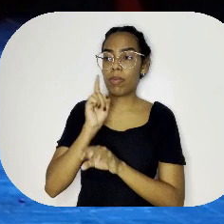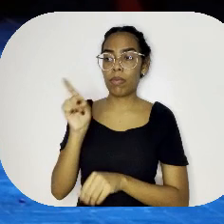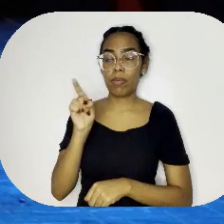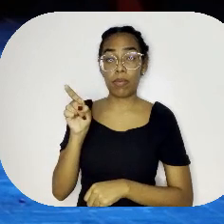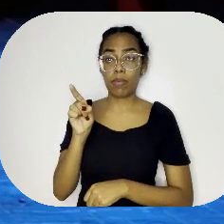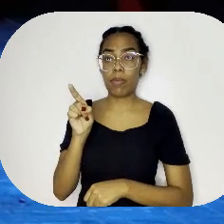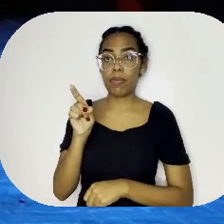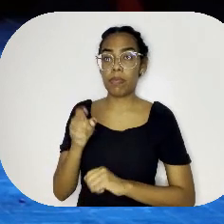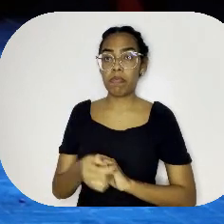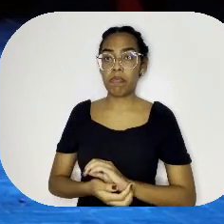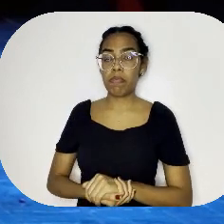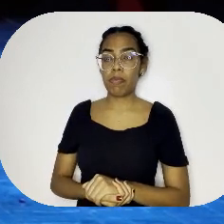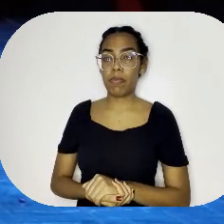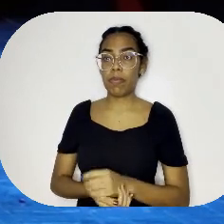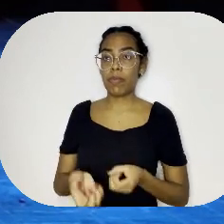do Baudelaire,